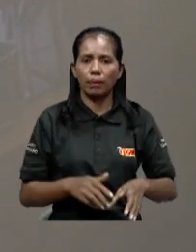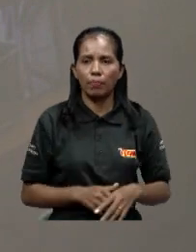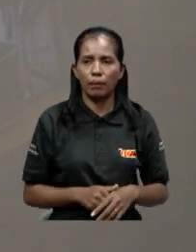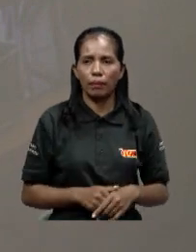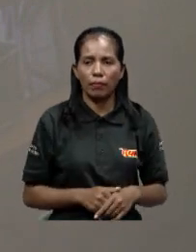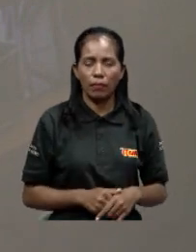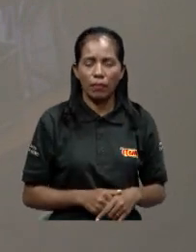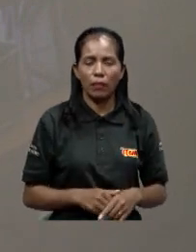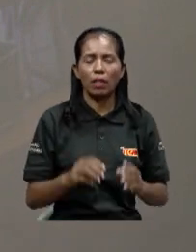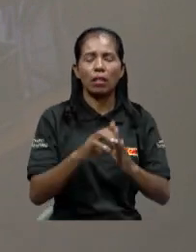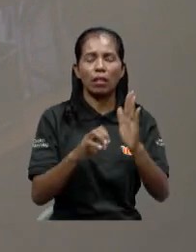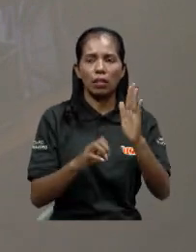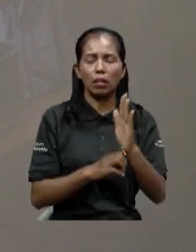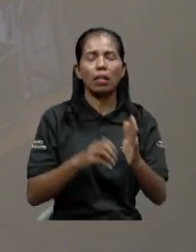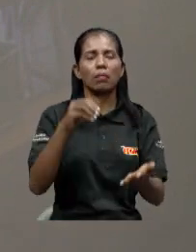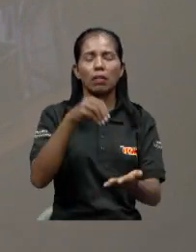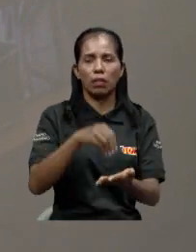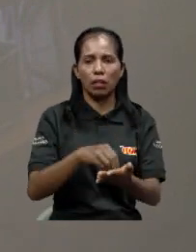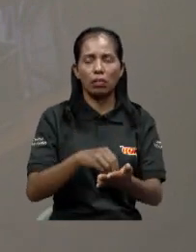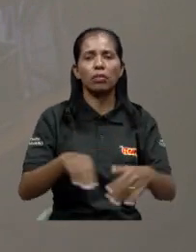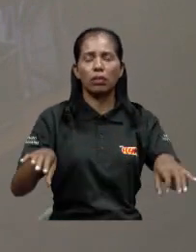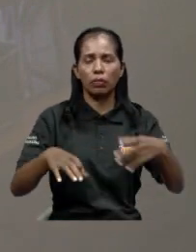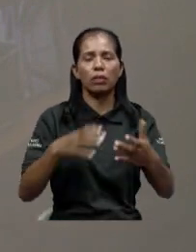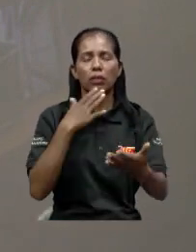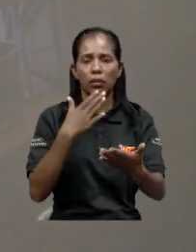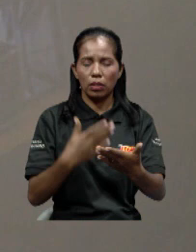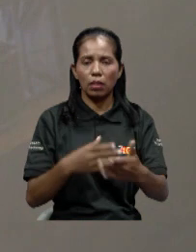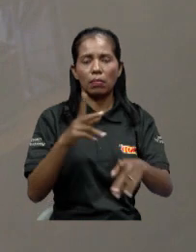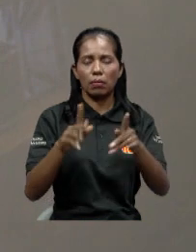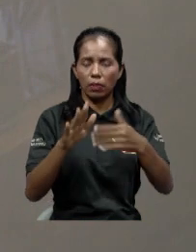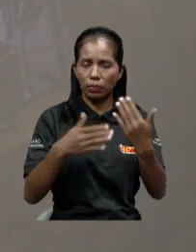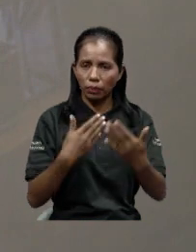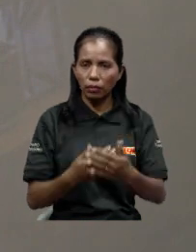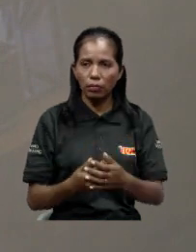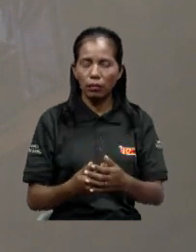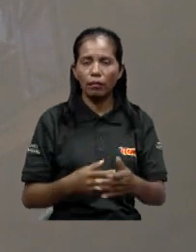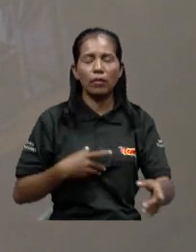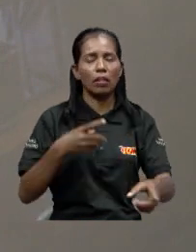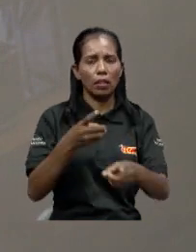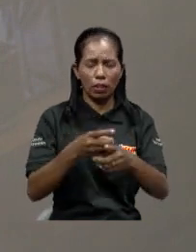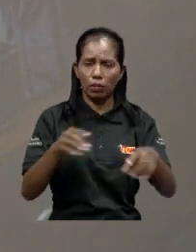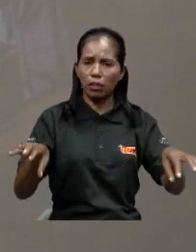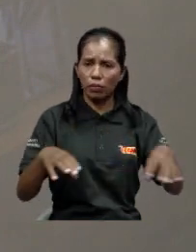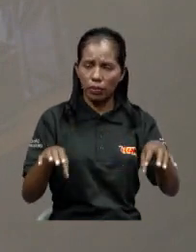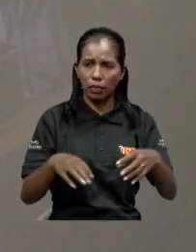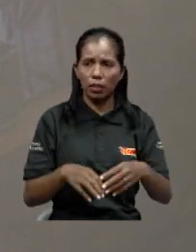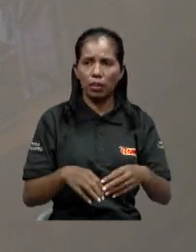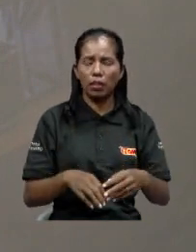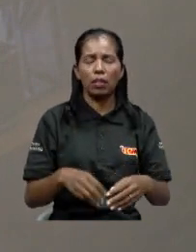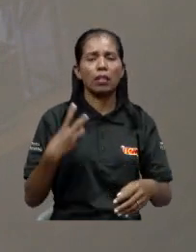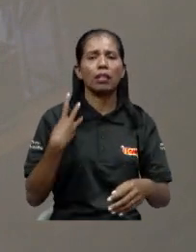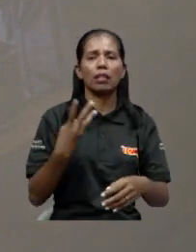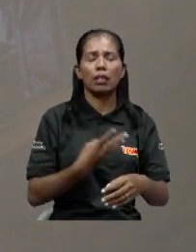so estado maka garante be emprego ida ne e botire be direito ao trabalho ne contemple